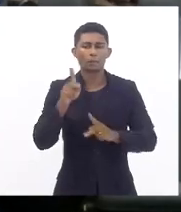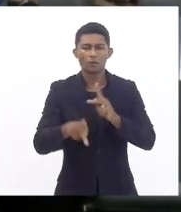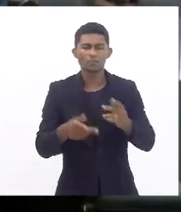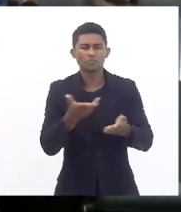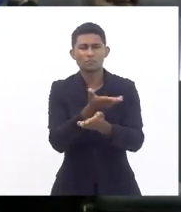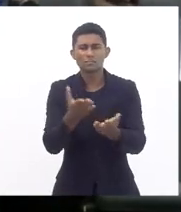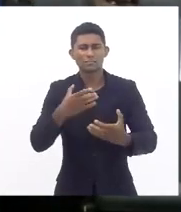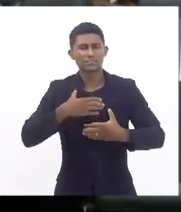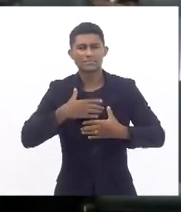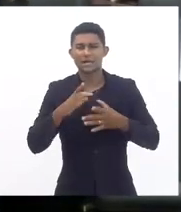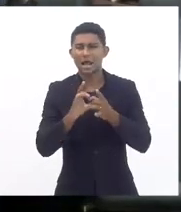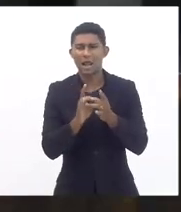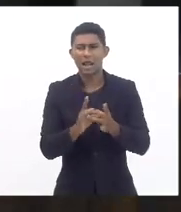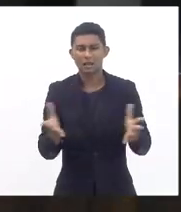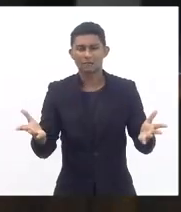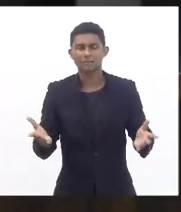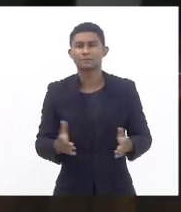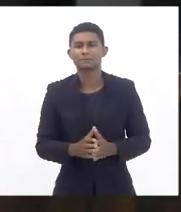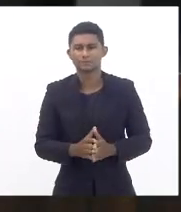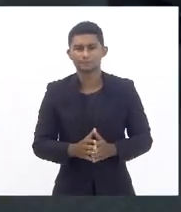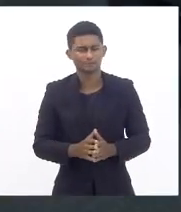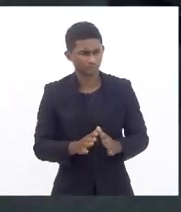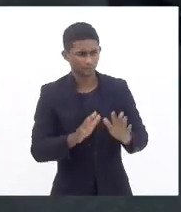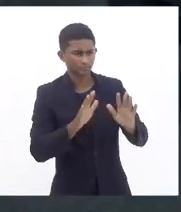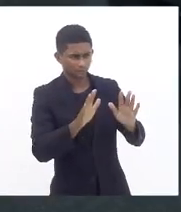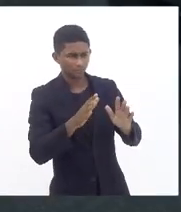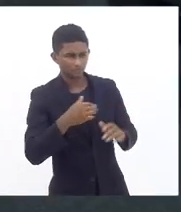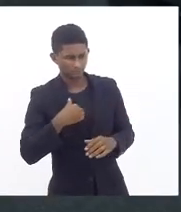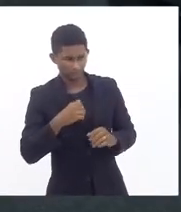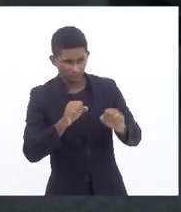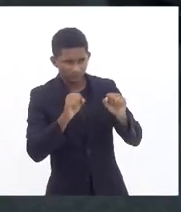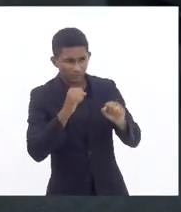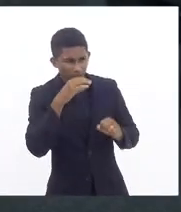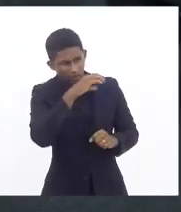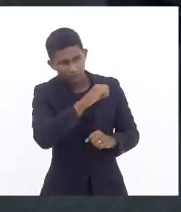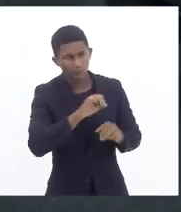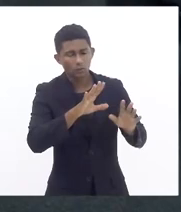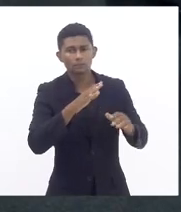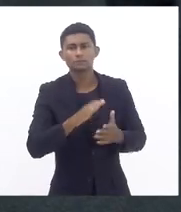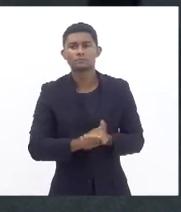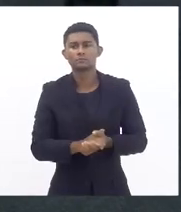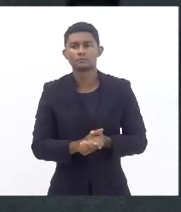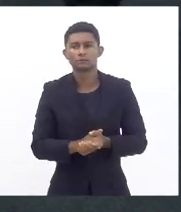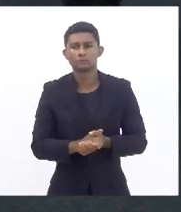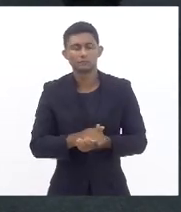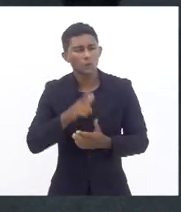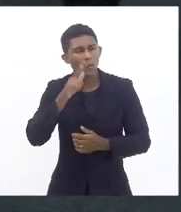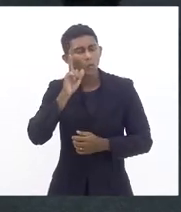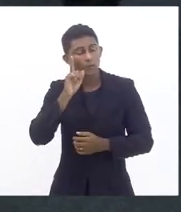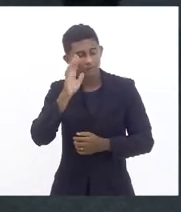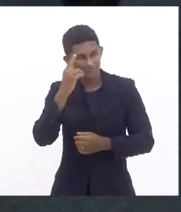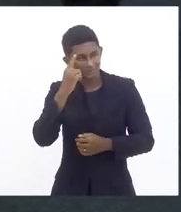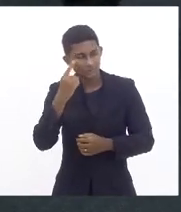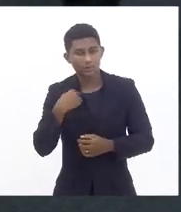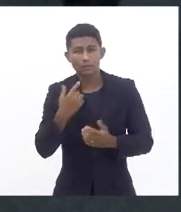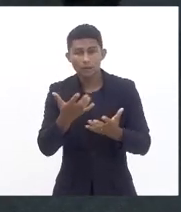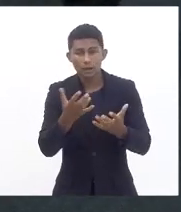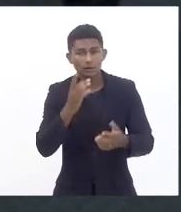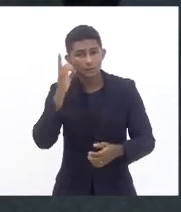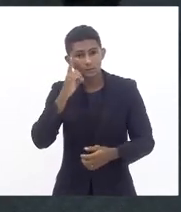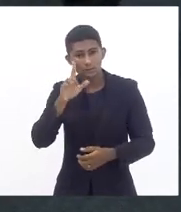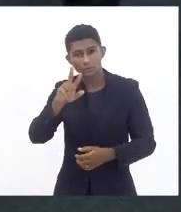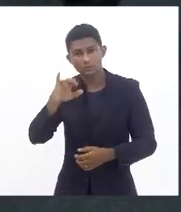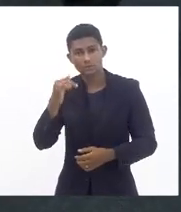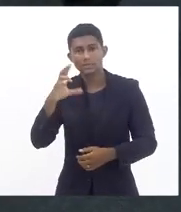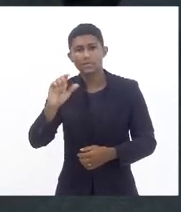vontade, sinto-se em casa. Presidente Jair, se Vossa Excelência me permitir, eu ontem queria que a deputada Lucinha, a deputada Marta Rocha, a deputada Tia